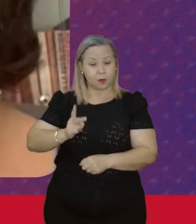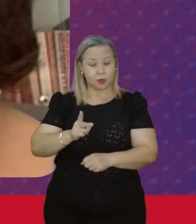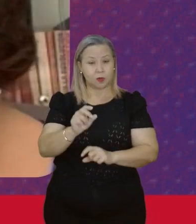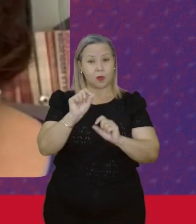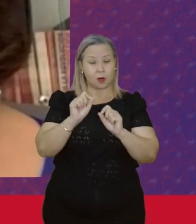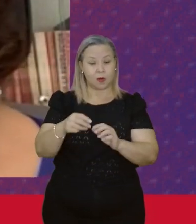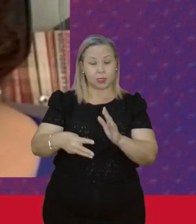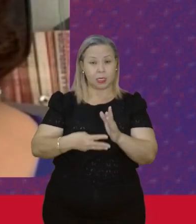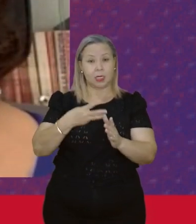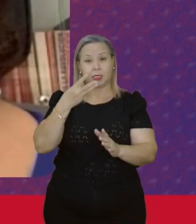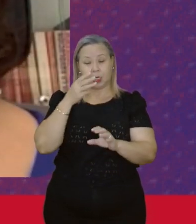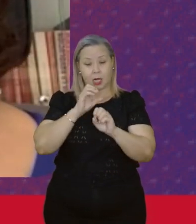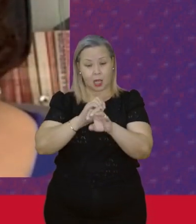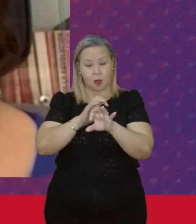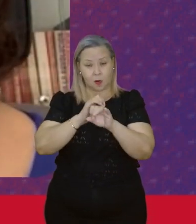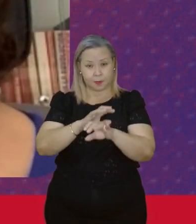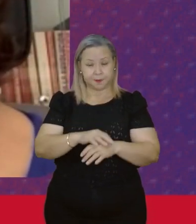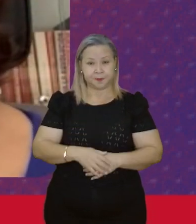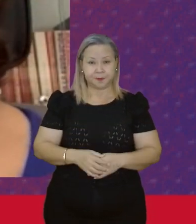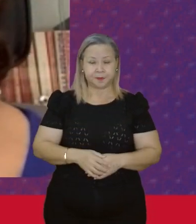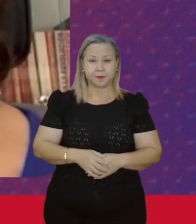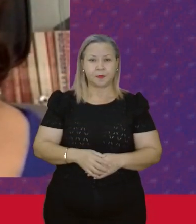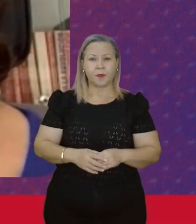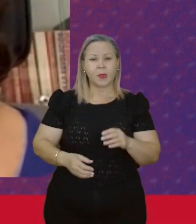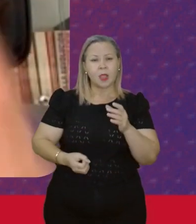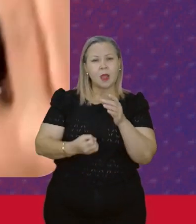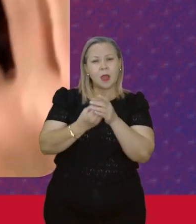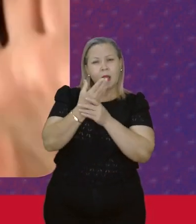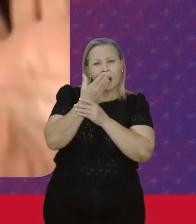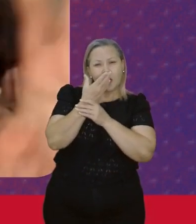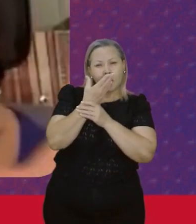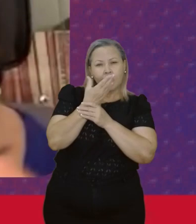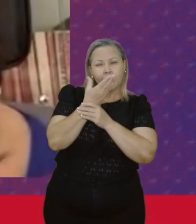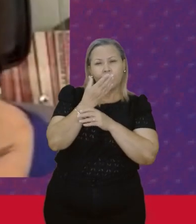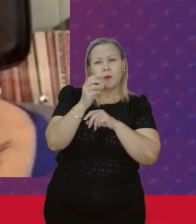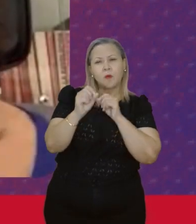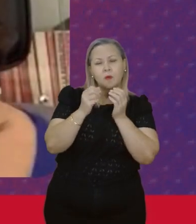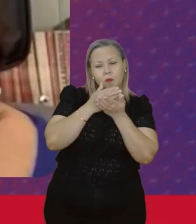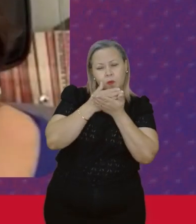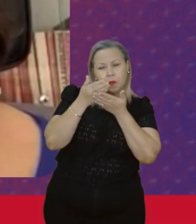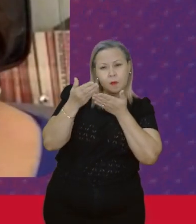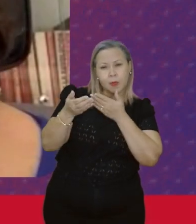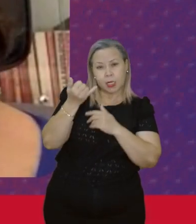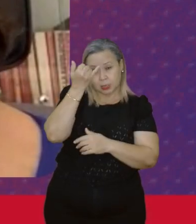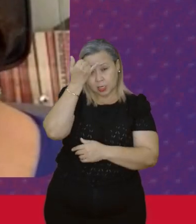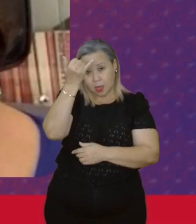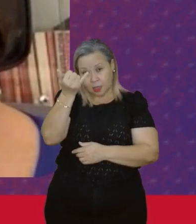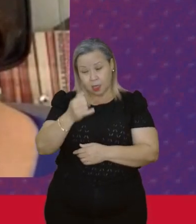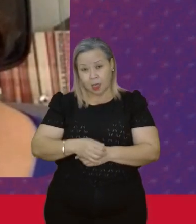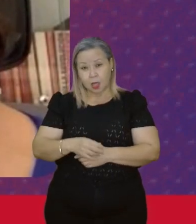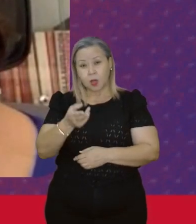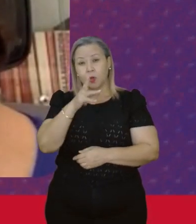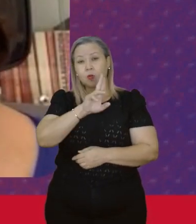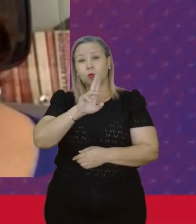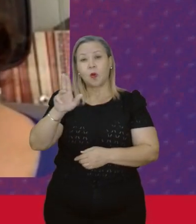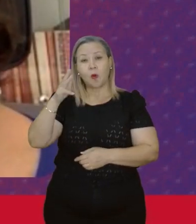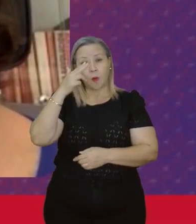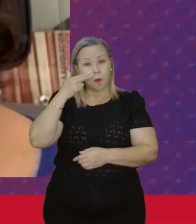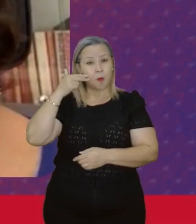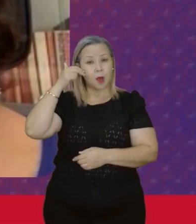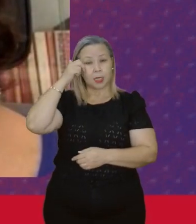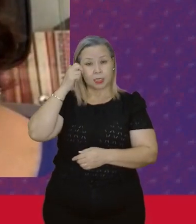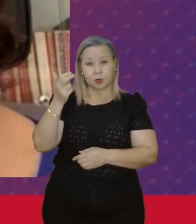nossa terceira aula, a origem da ideia, né, do chamado